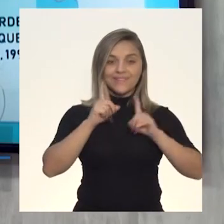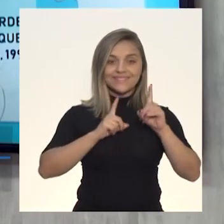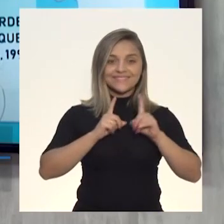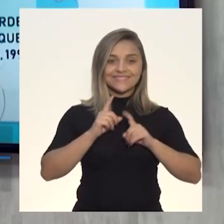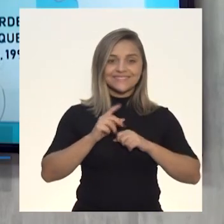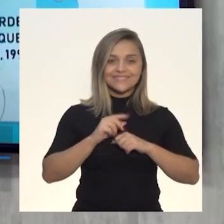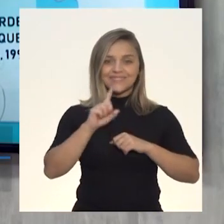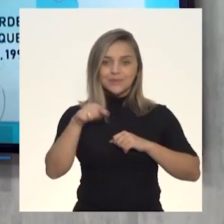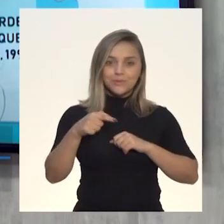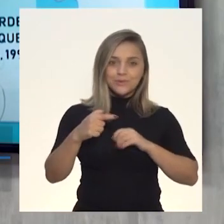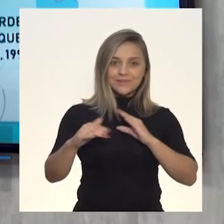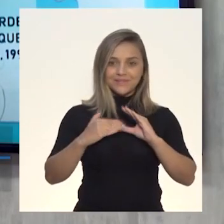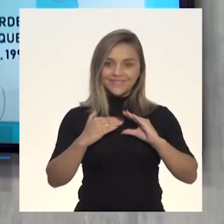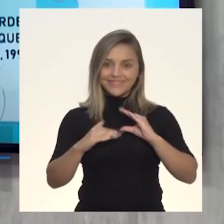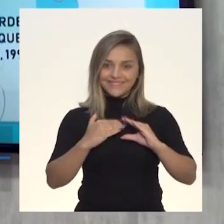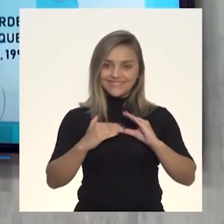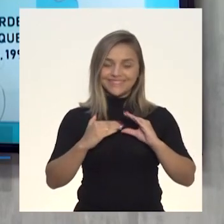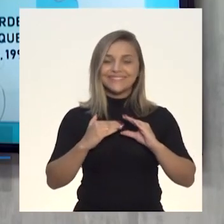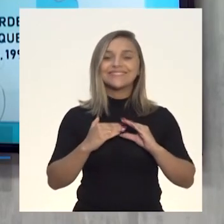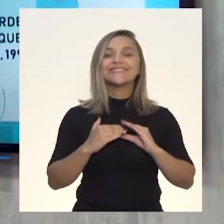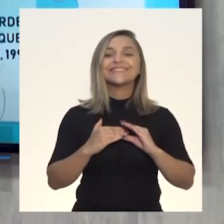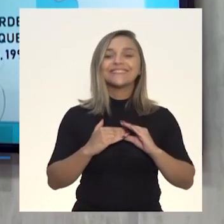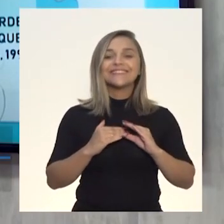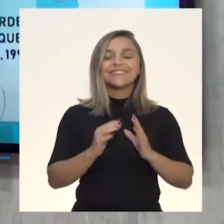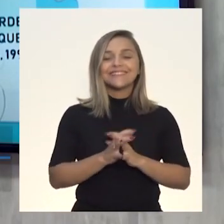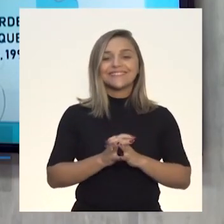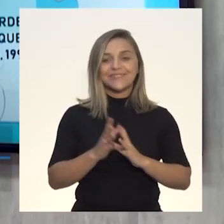viro figurinha de WhatsApp. Ó,